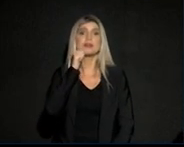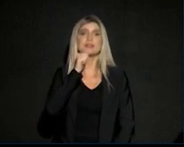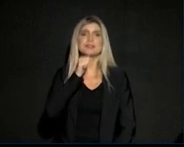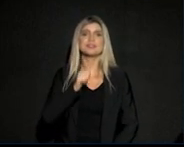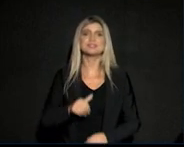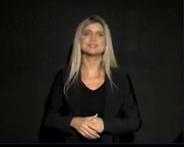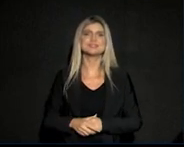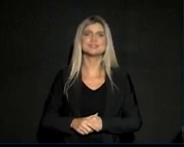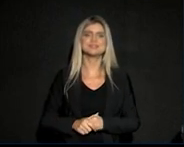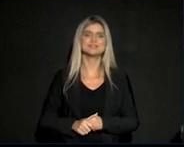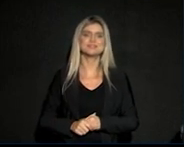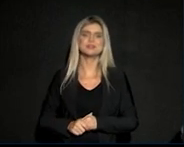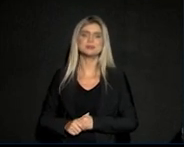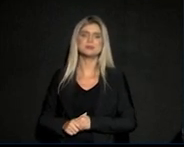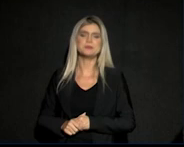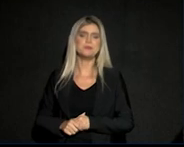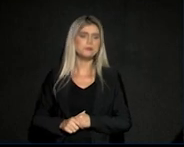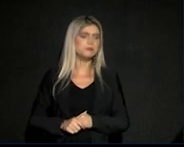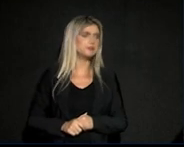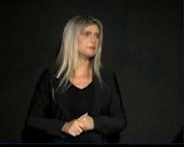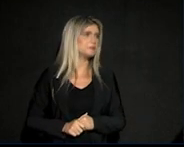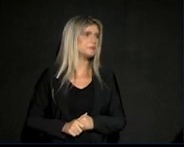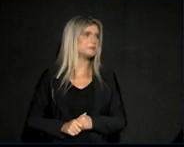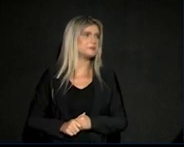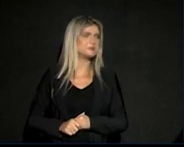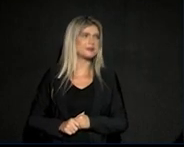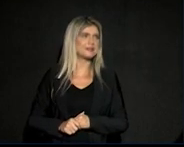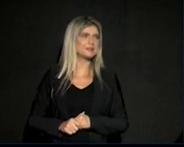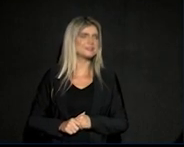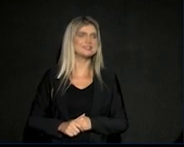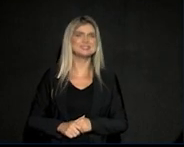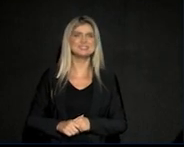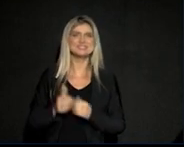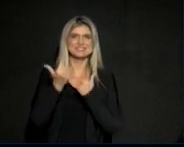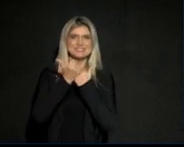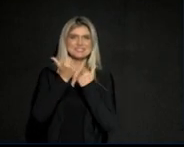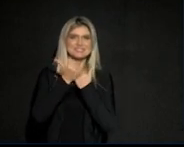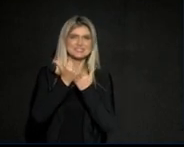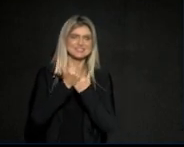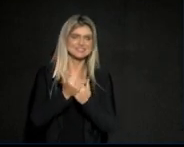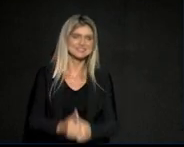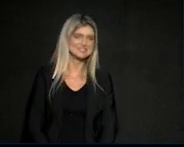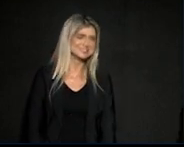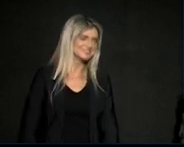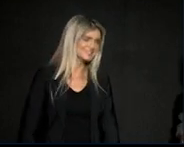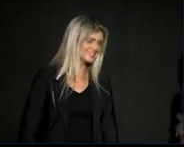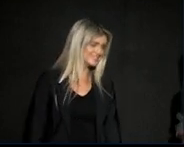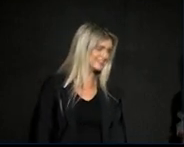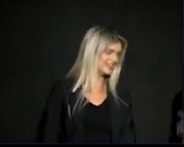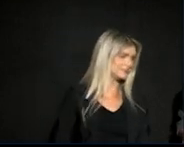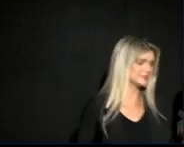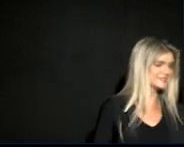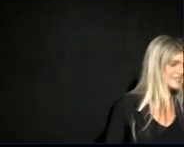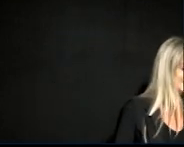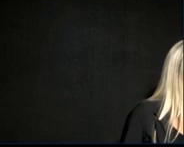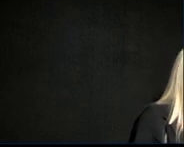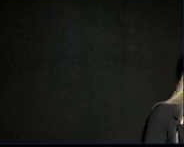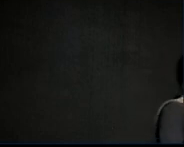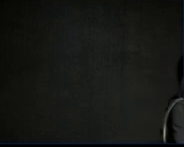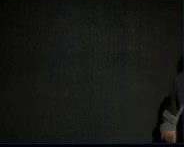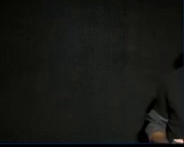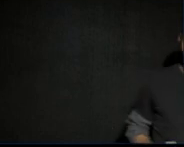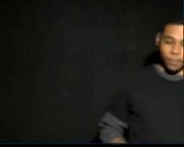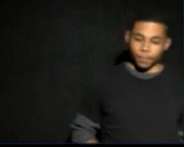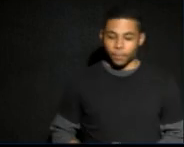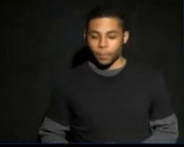assumi o banco em meio a uma crise reputacional é muito estrapola da pela proximidade da eleição